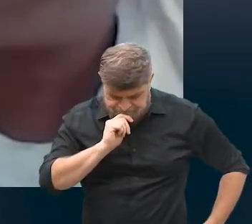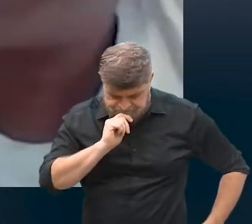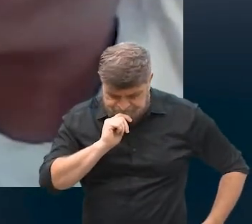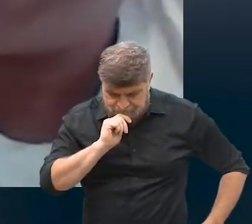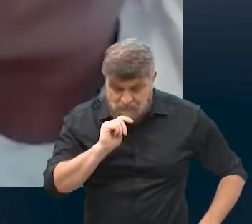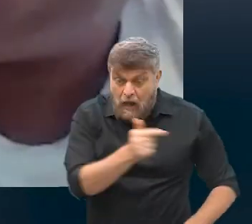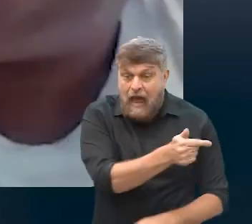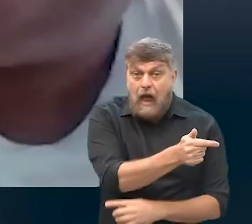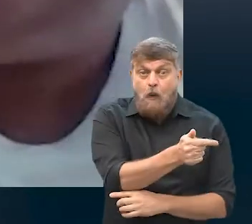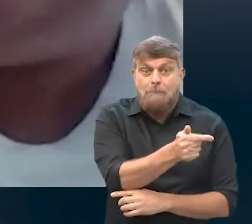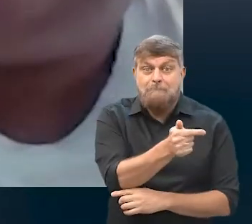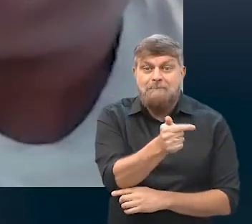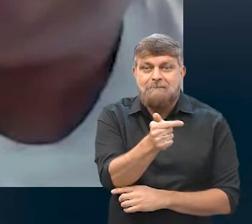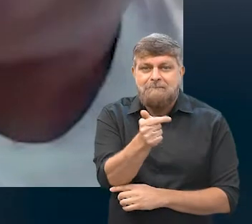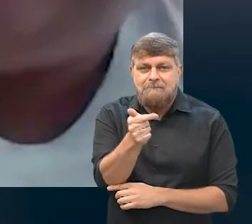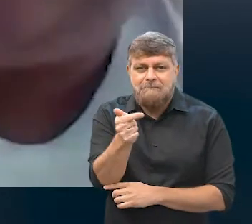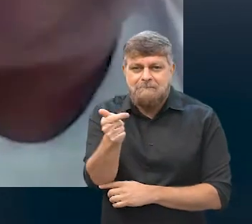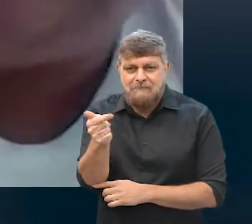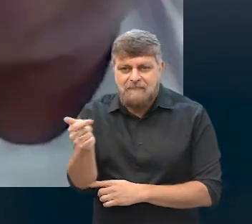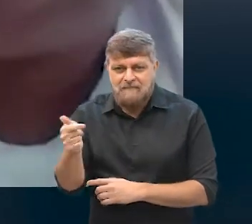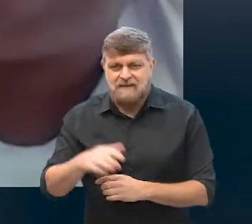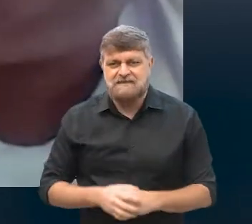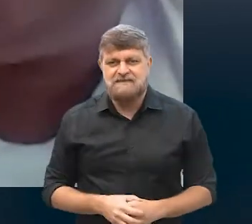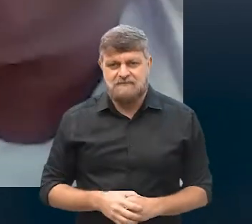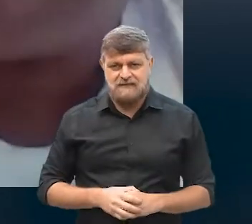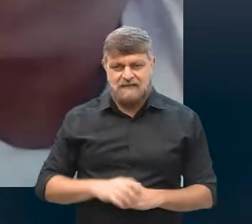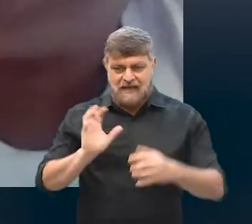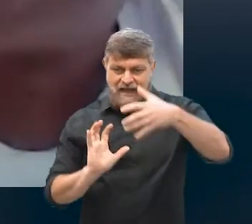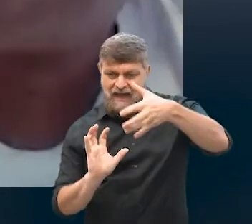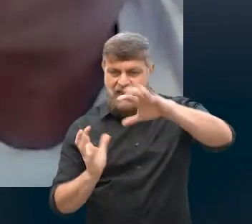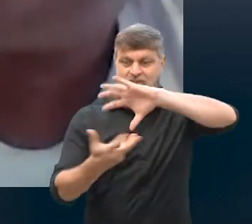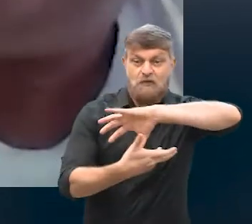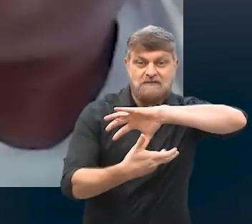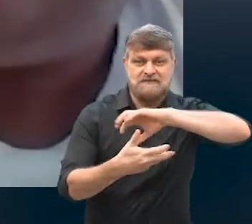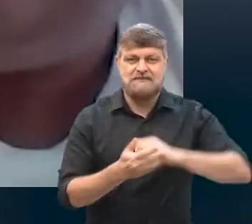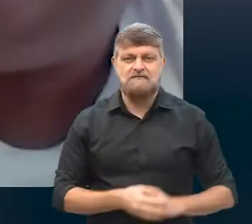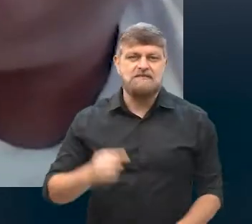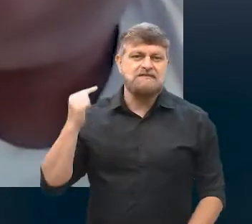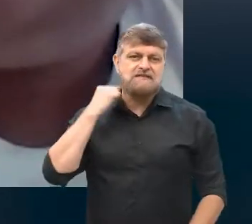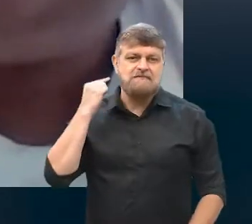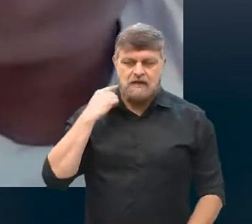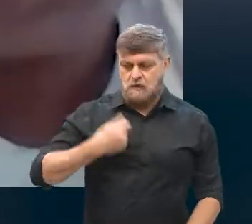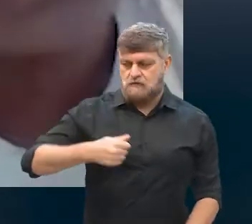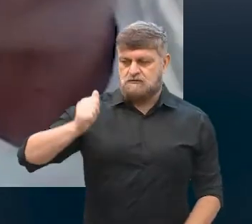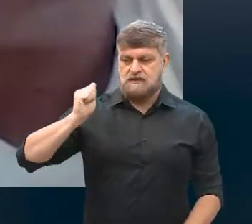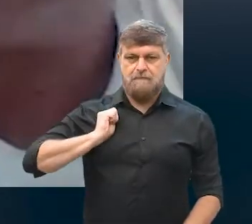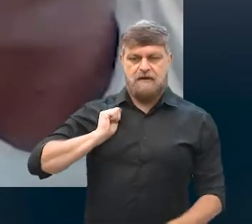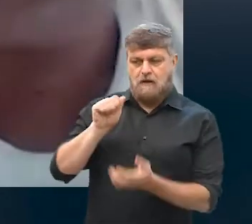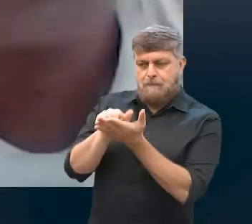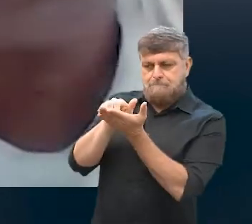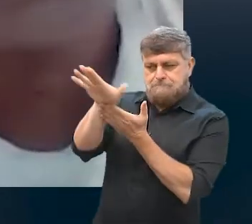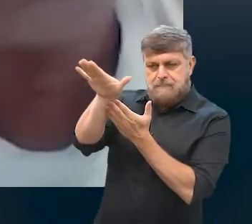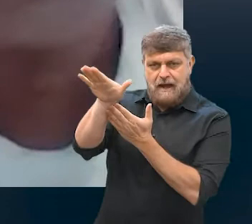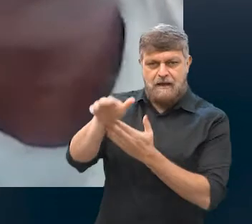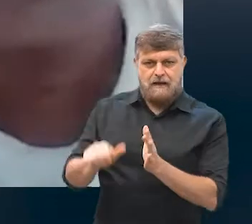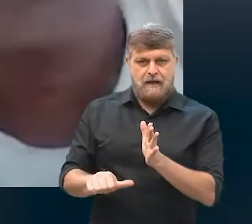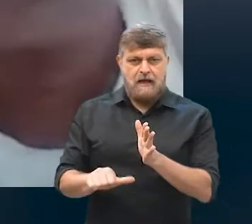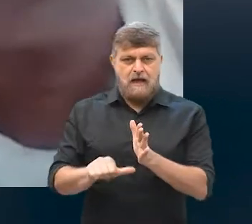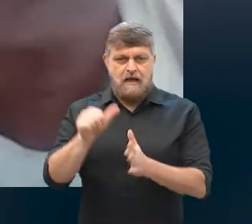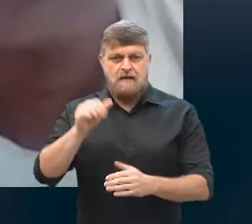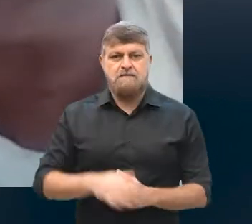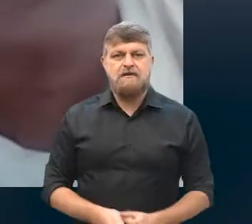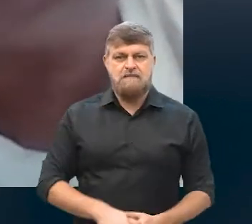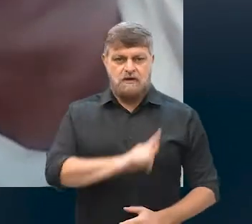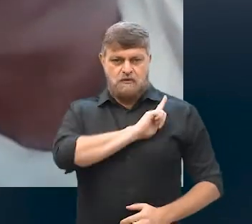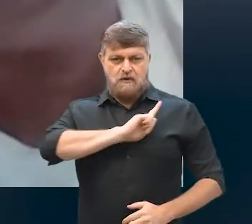É uma semana inteira, chama Revolução de Maio. A Revolução de Maio. Quando os espanhóis finalmente saem da Argentina. O primeiro governo pátrio,